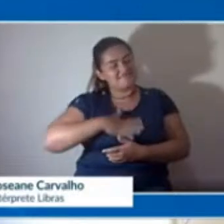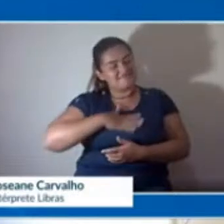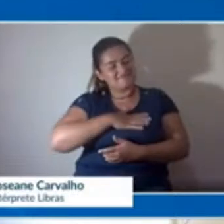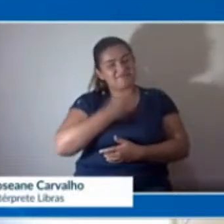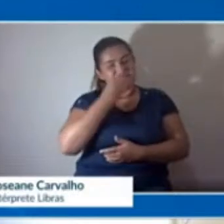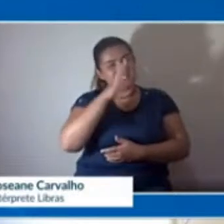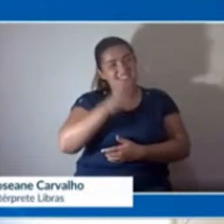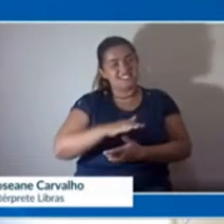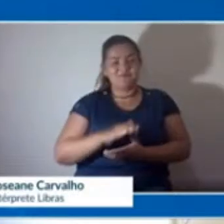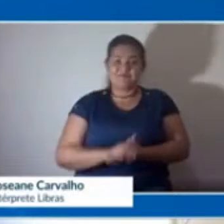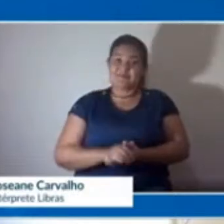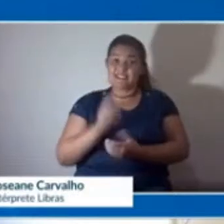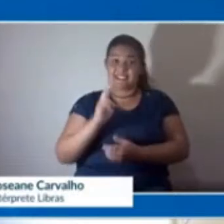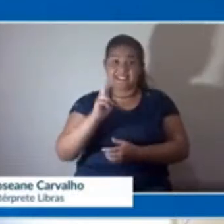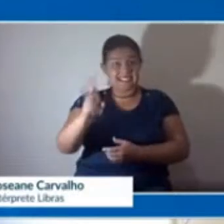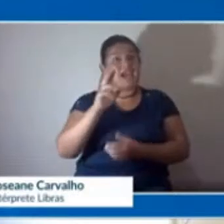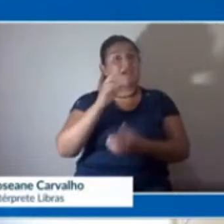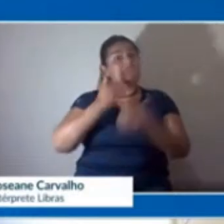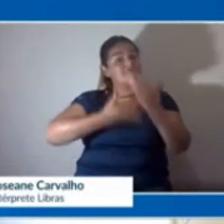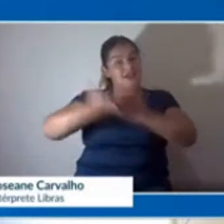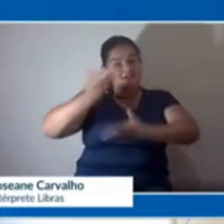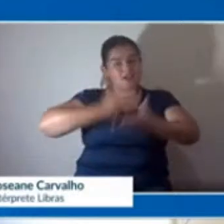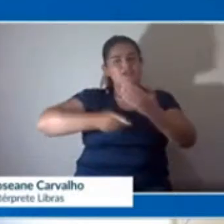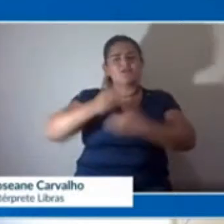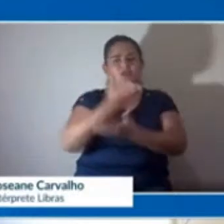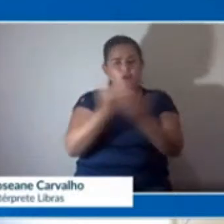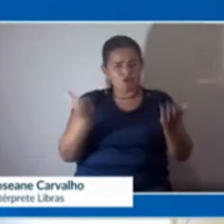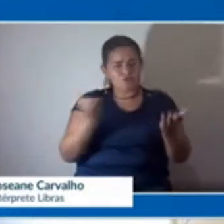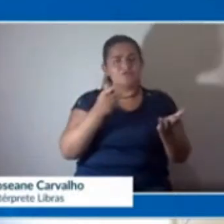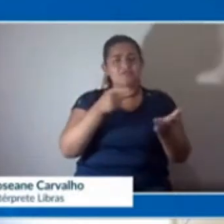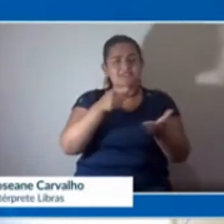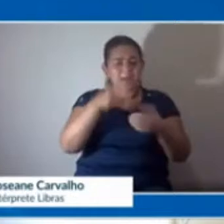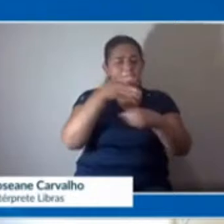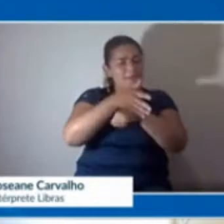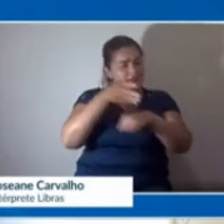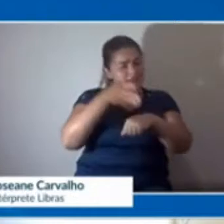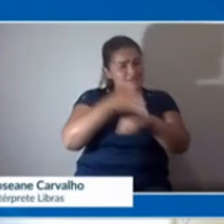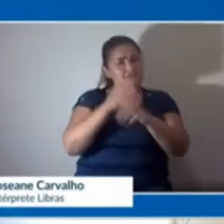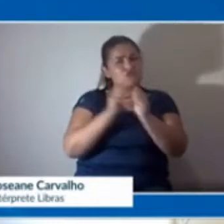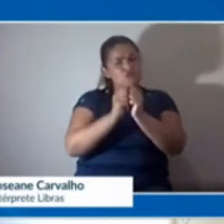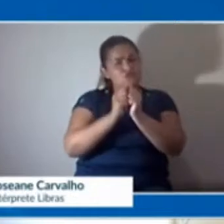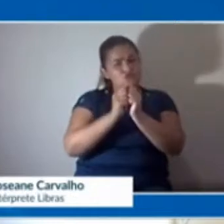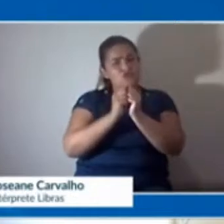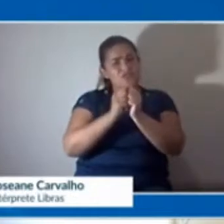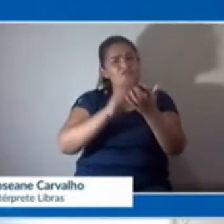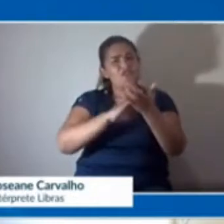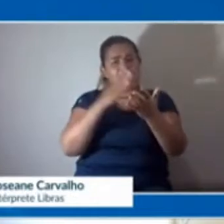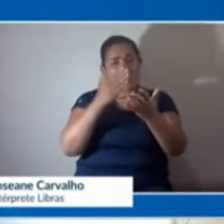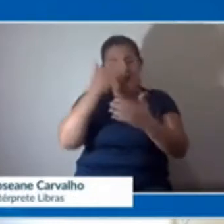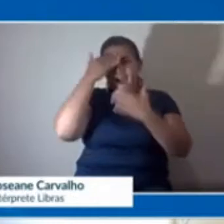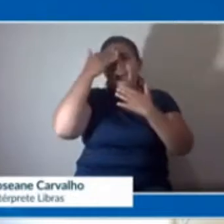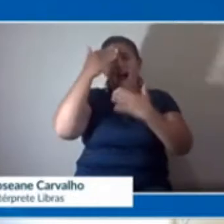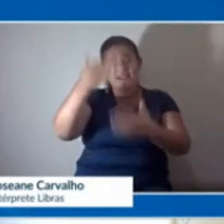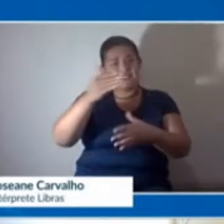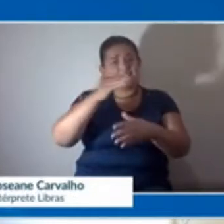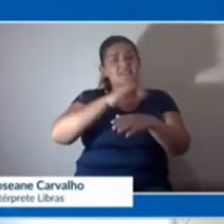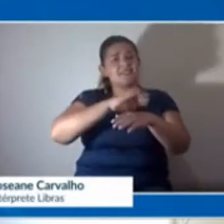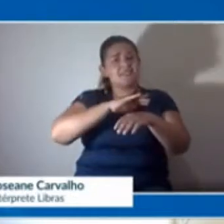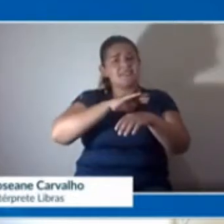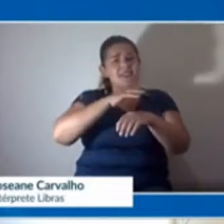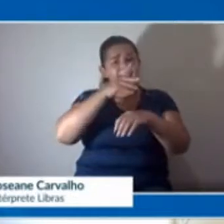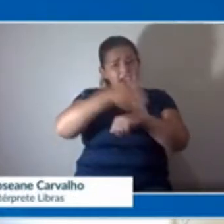sempre convido você que está aí em casa para participar com a gente. Vou agradecer mais algumas pessoas que participaram aqui,